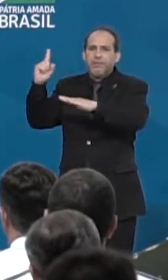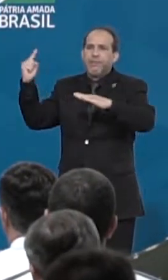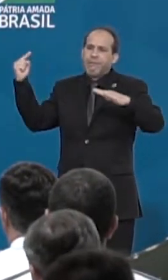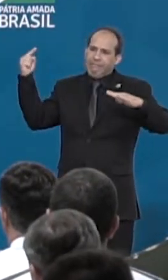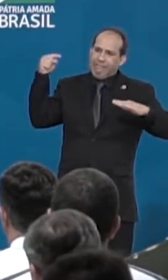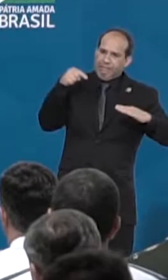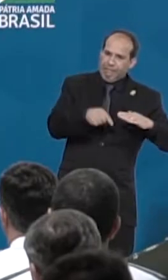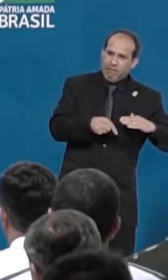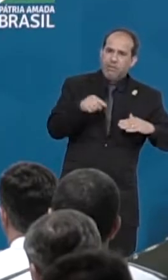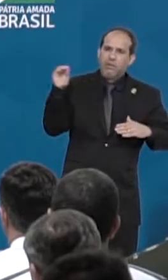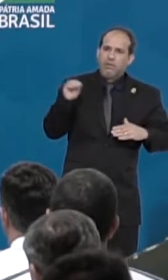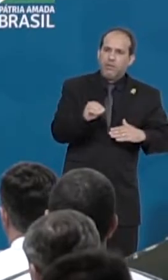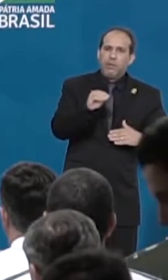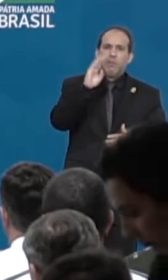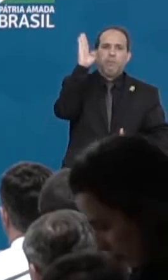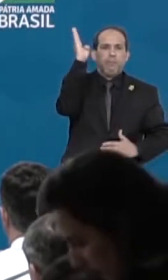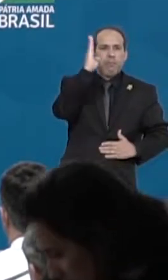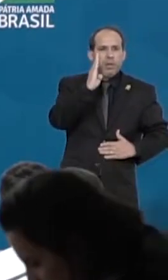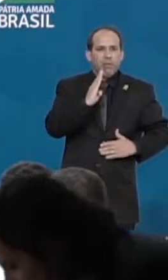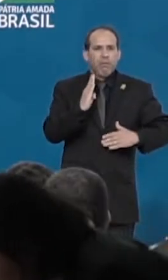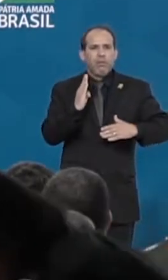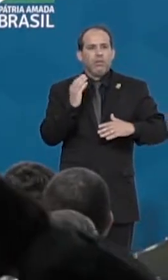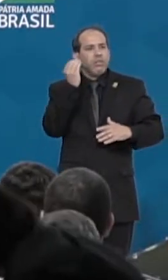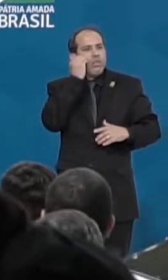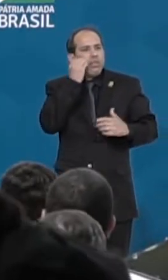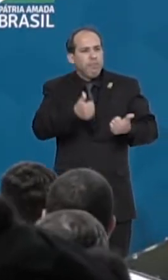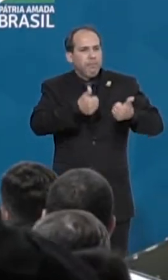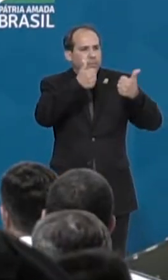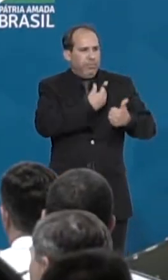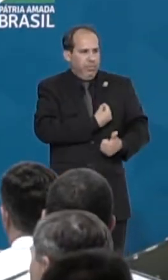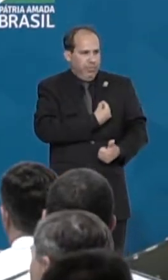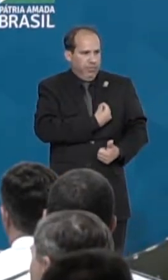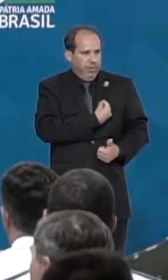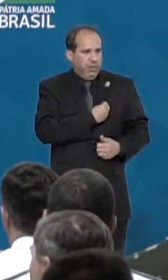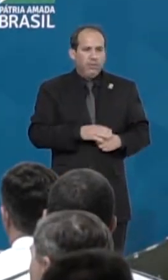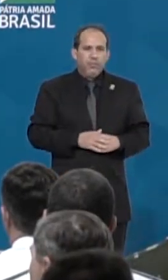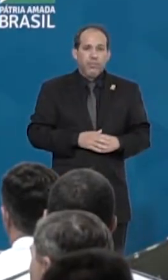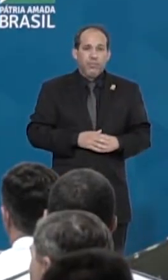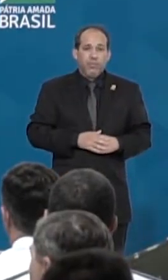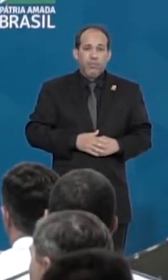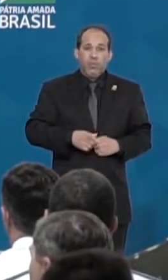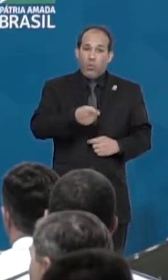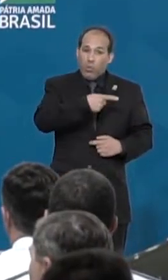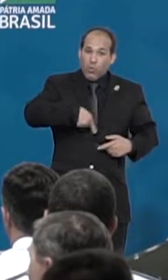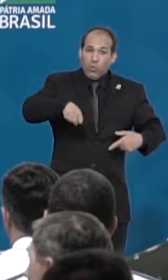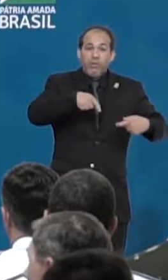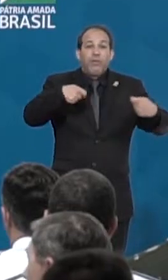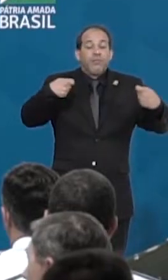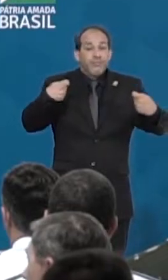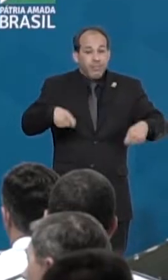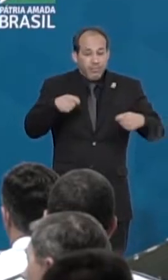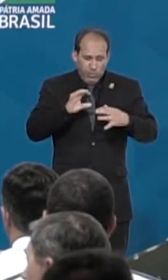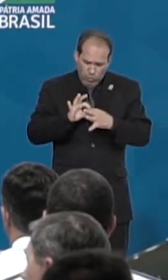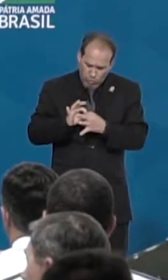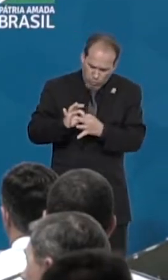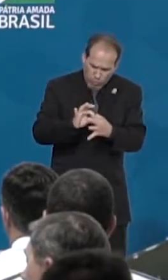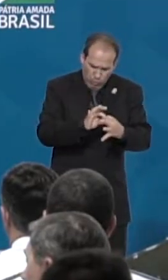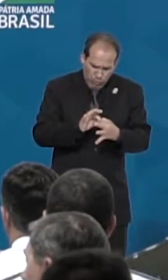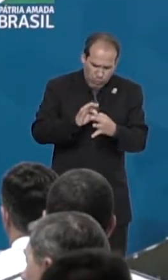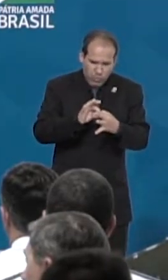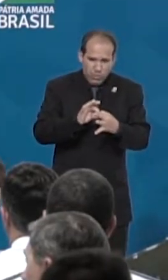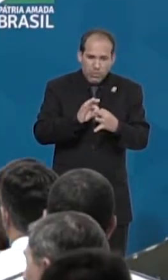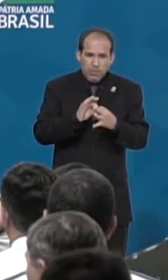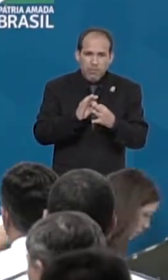cruzar a nossa fronteira em busca de uma melhor vida. Precisamos nos unir para dar maior